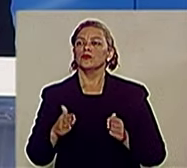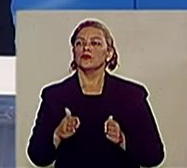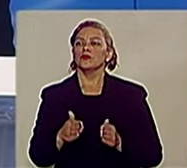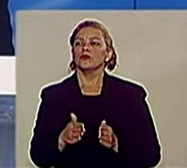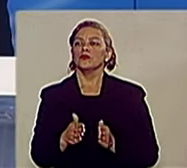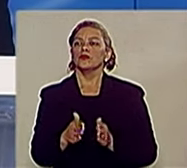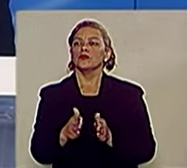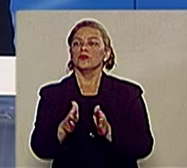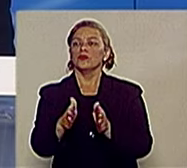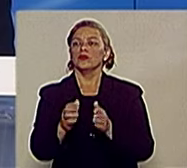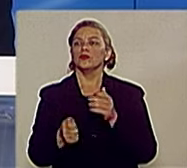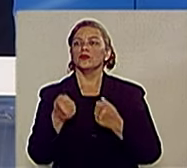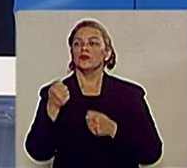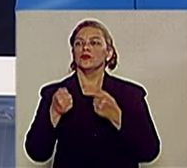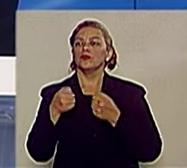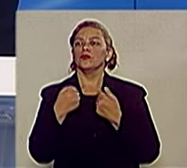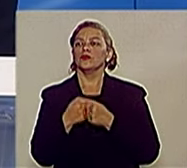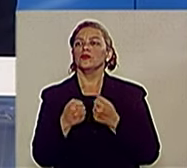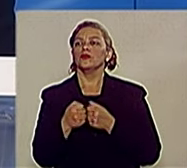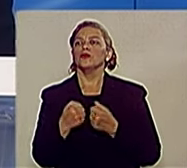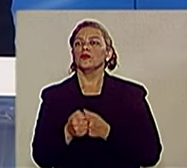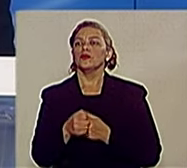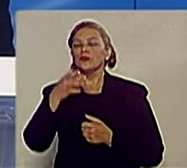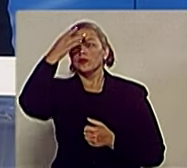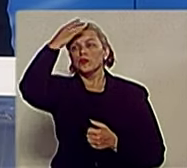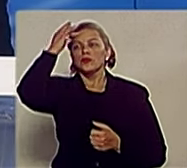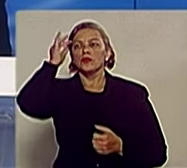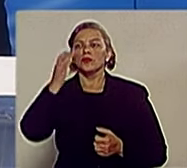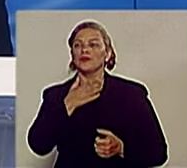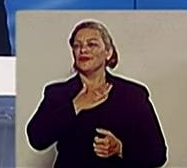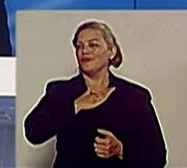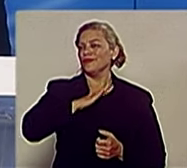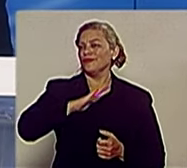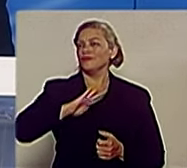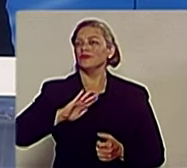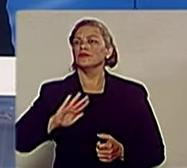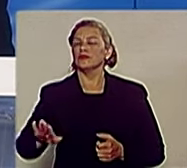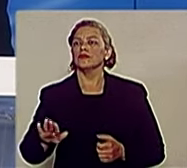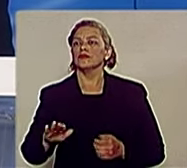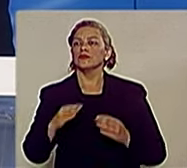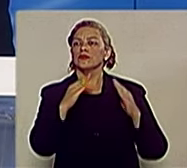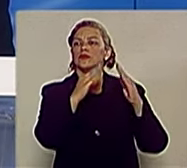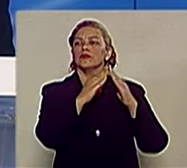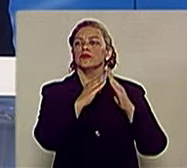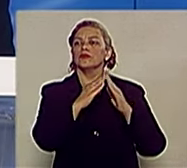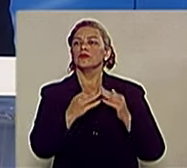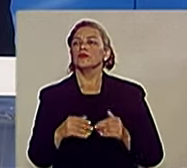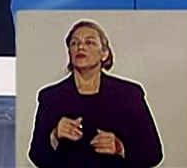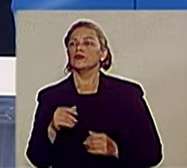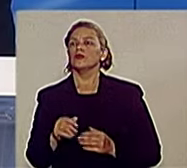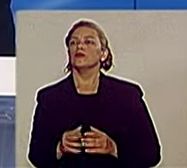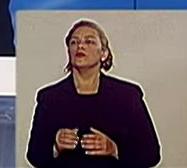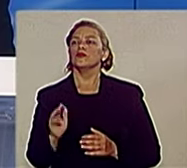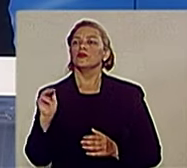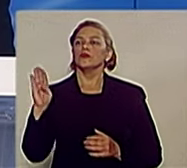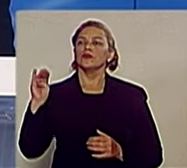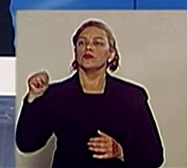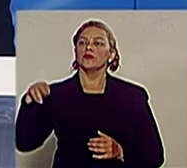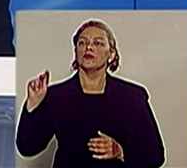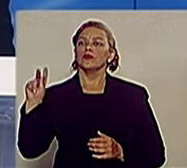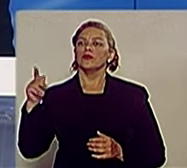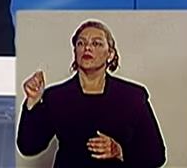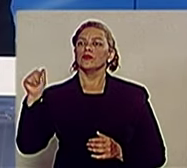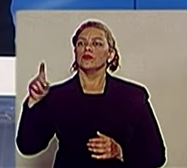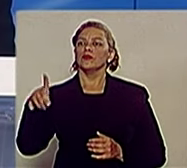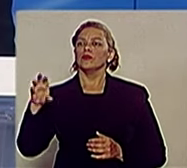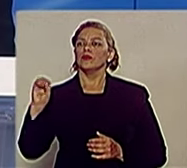rolamento para carro e para ônibus. A população não aprovou a construção dos quiosques na Orla do Banhado. A população não